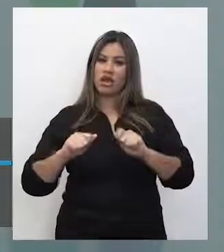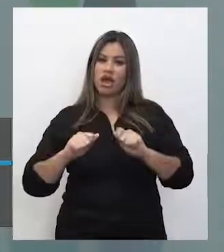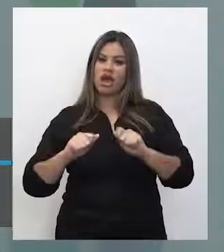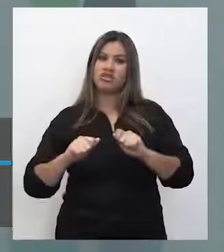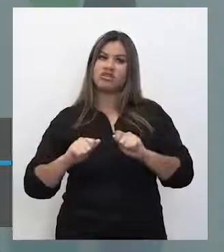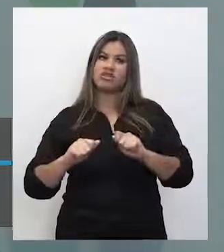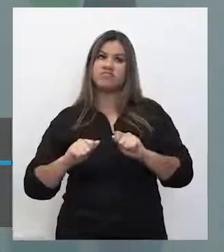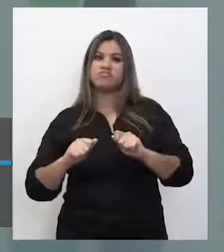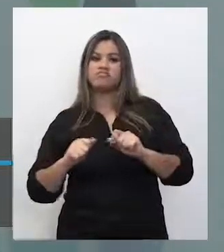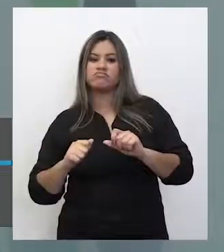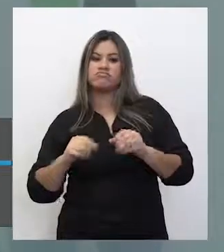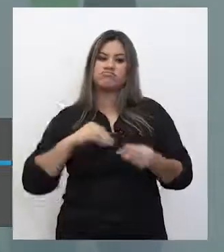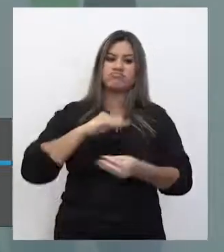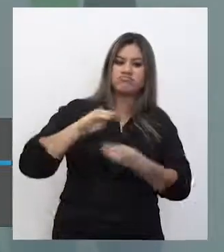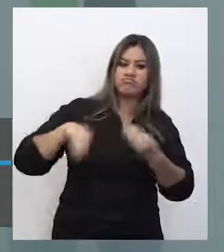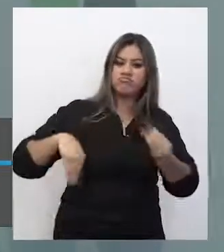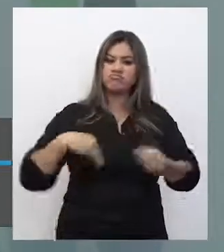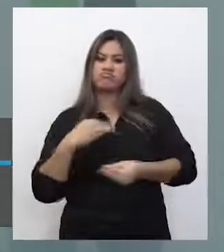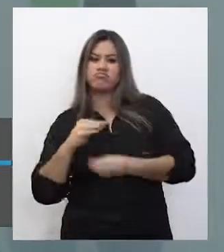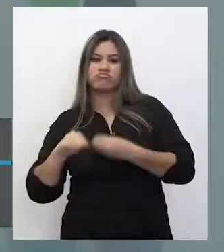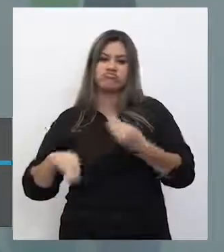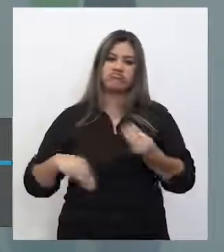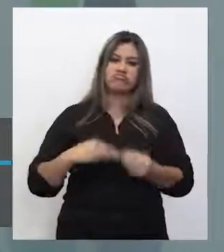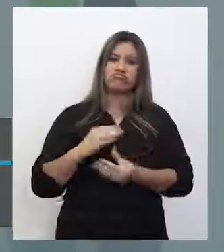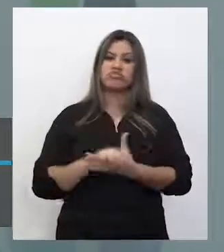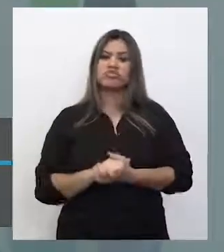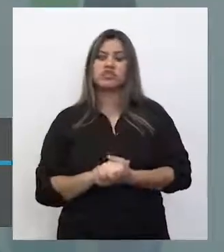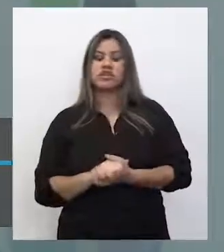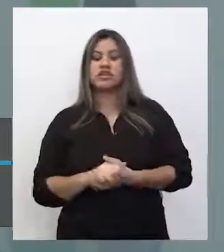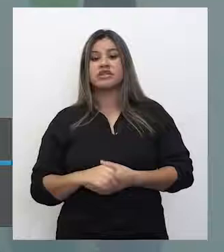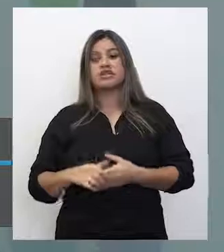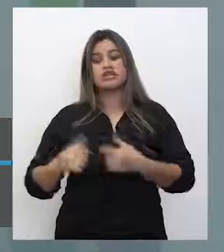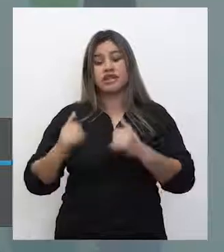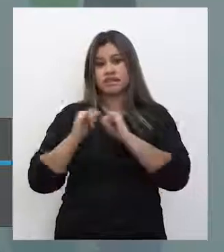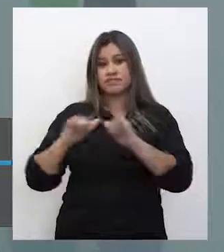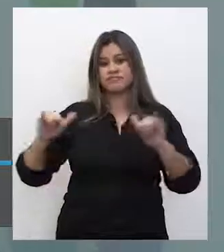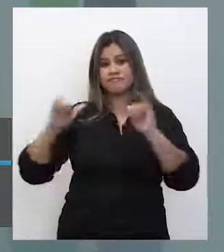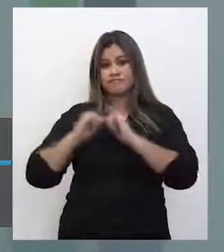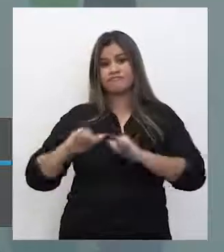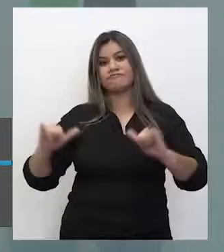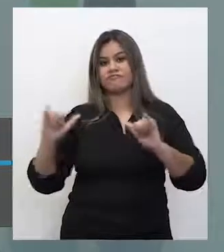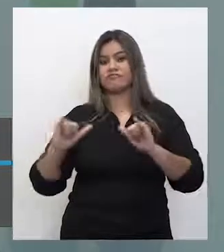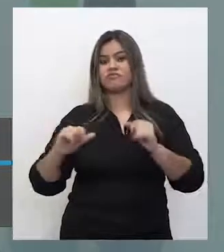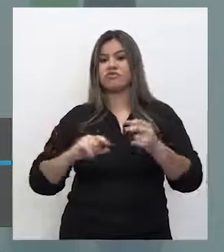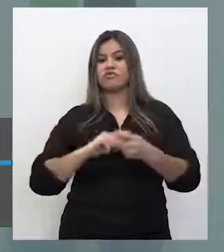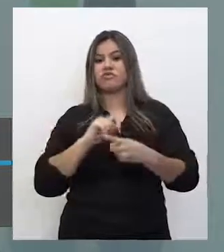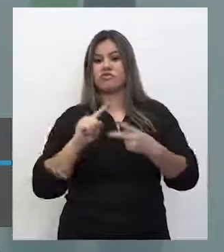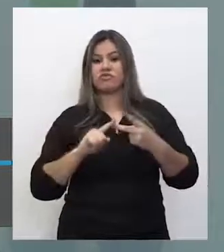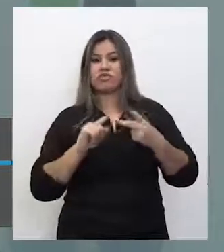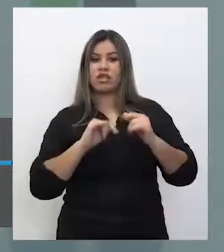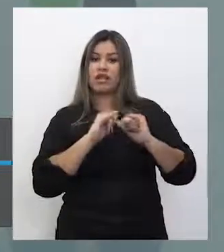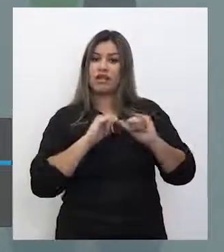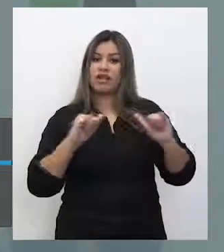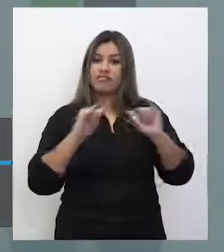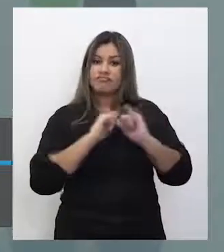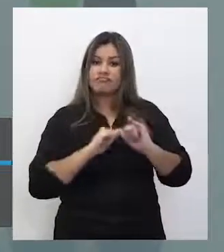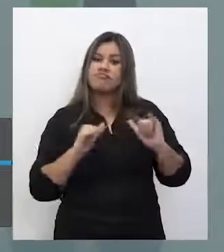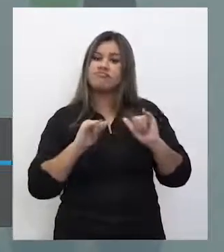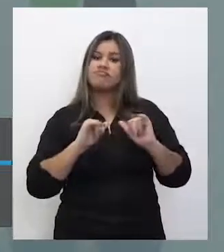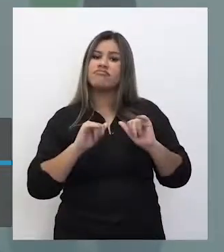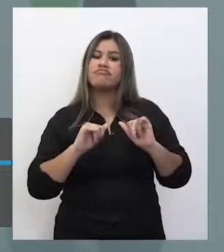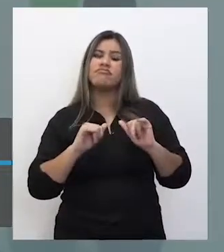de linguagem mista. Você tem anúncios publicitários, você tem as campanhas e